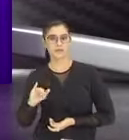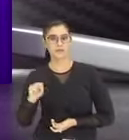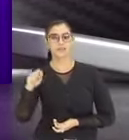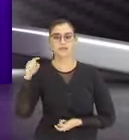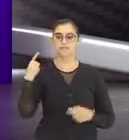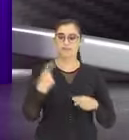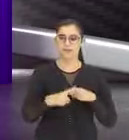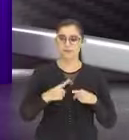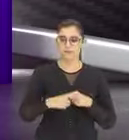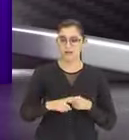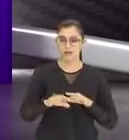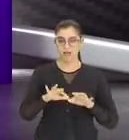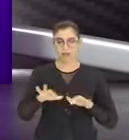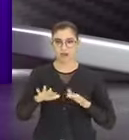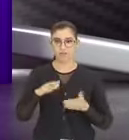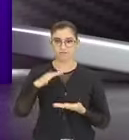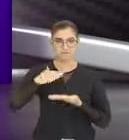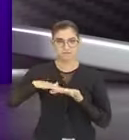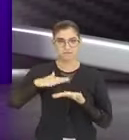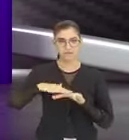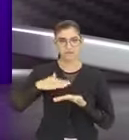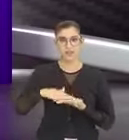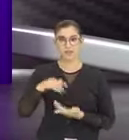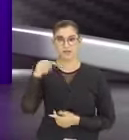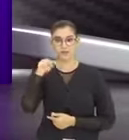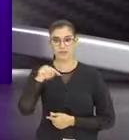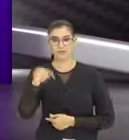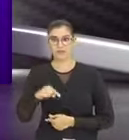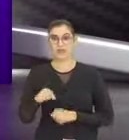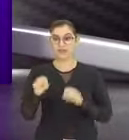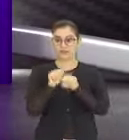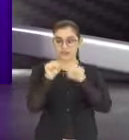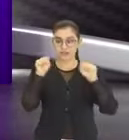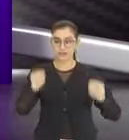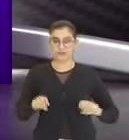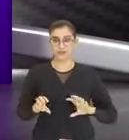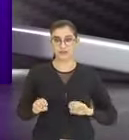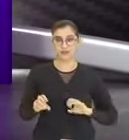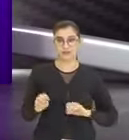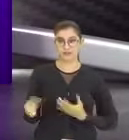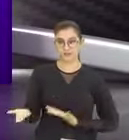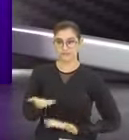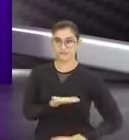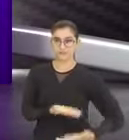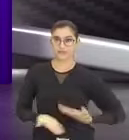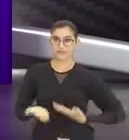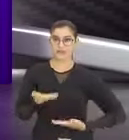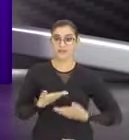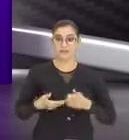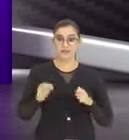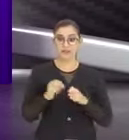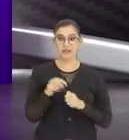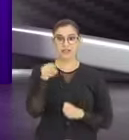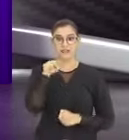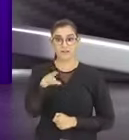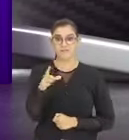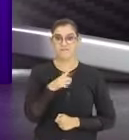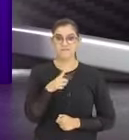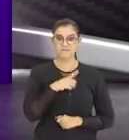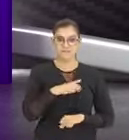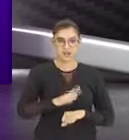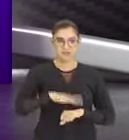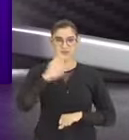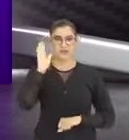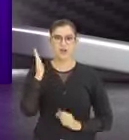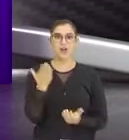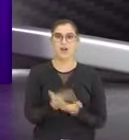no chat, e nós estamos aqui. Esse é o SEI, Sistema Educacional Interativo, que faz com você tenha uma melhor aula que nós